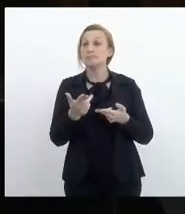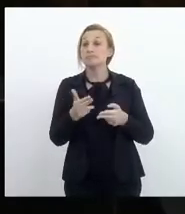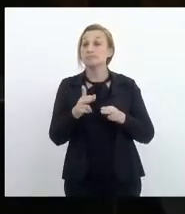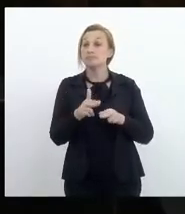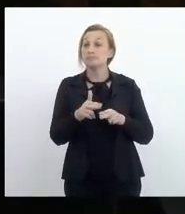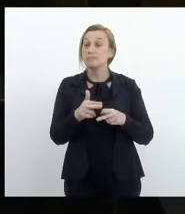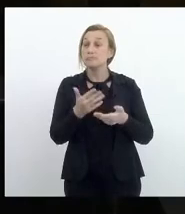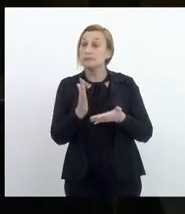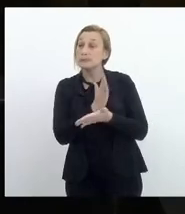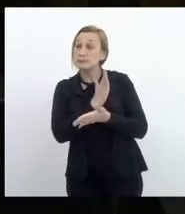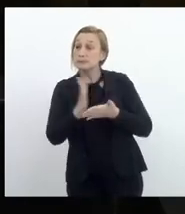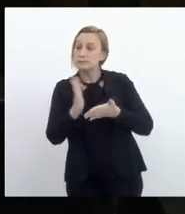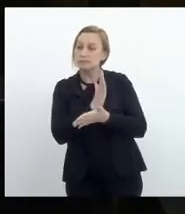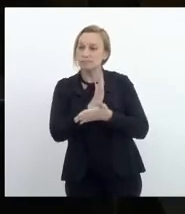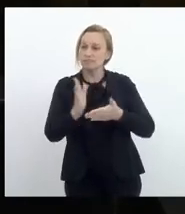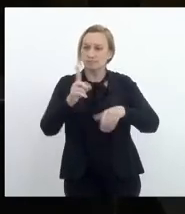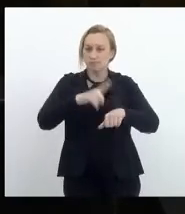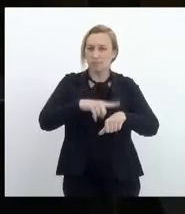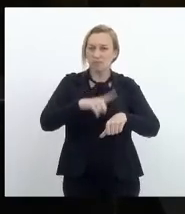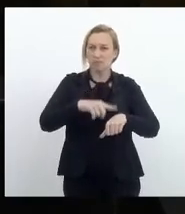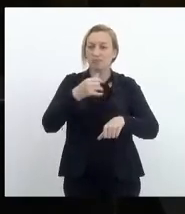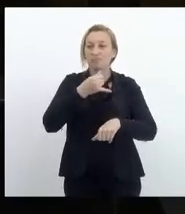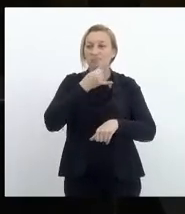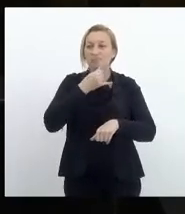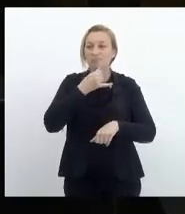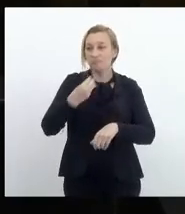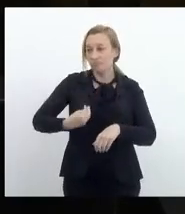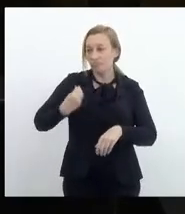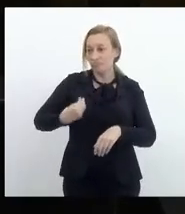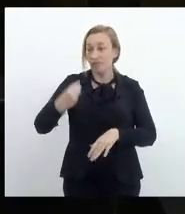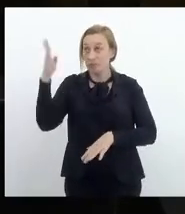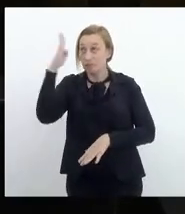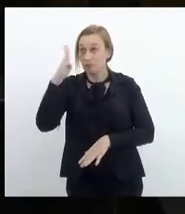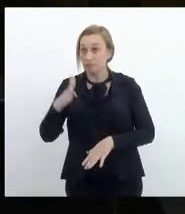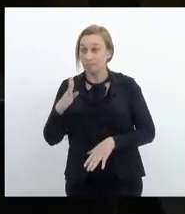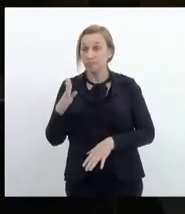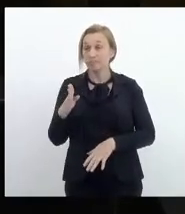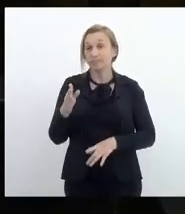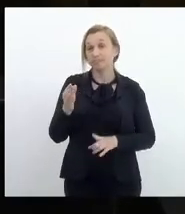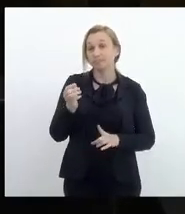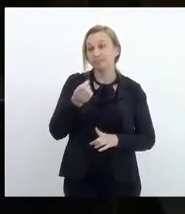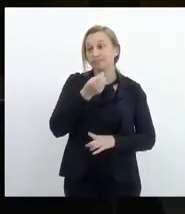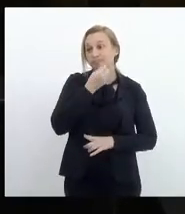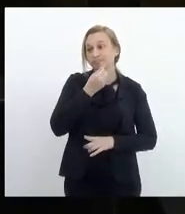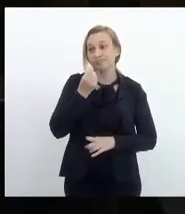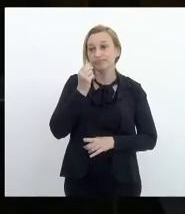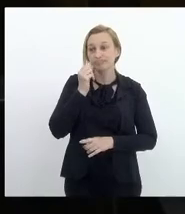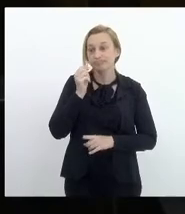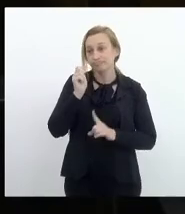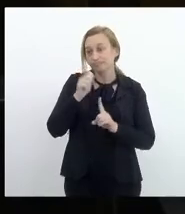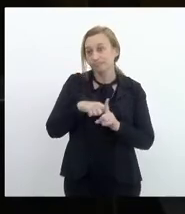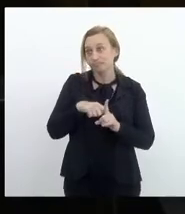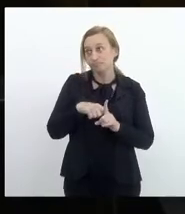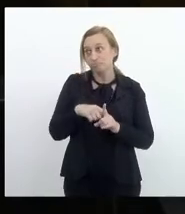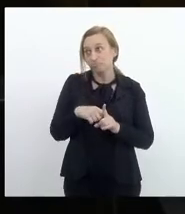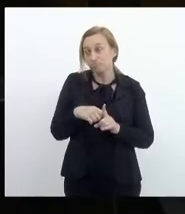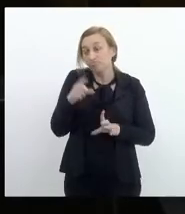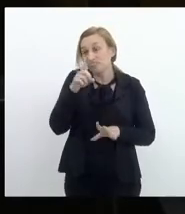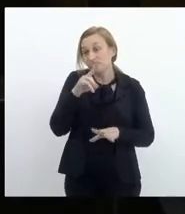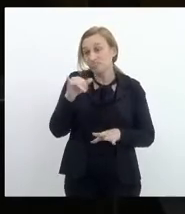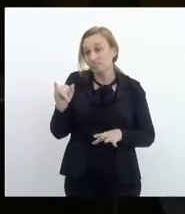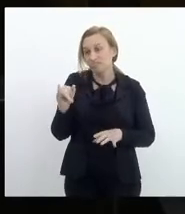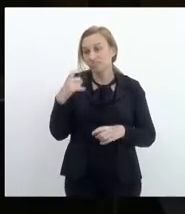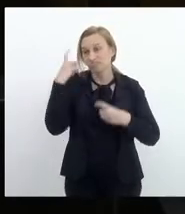que vivemos hoje no Brasil e Sete de Setembro passa a ser uma